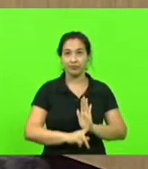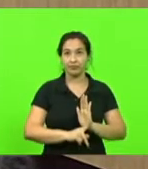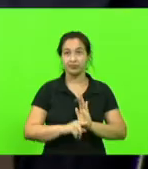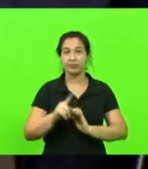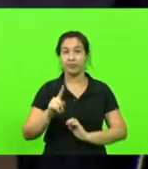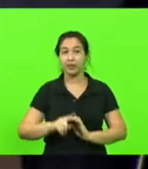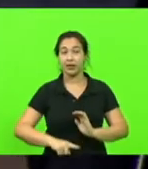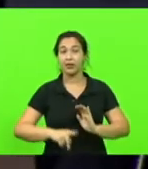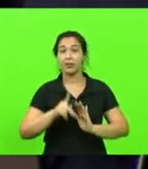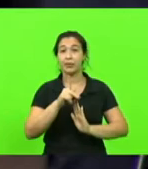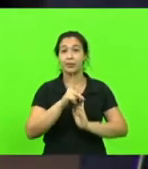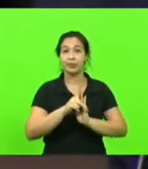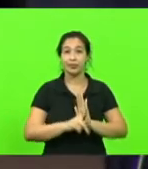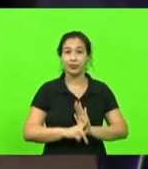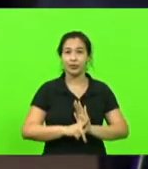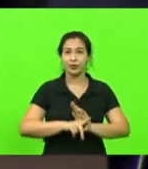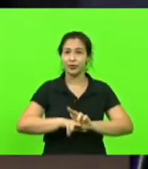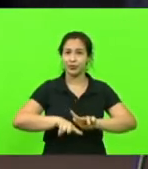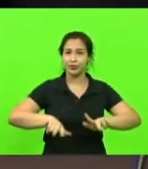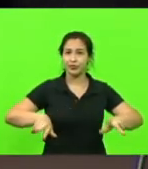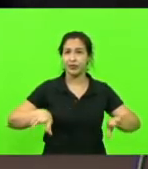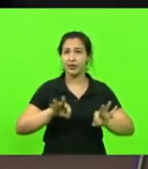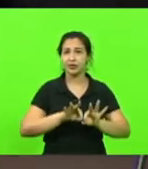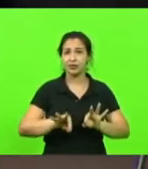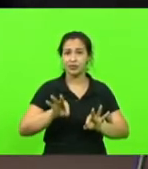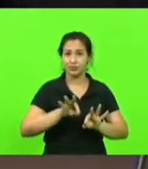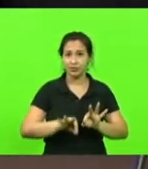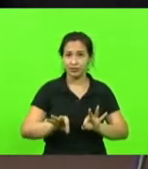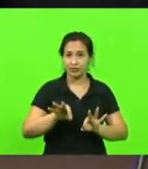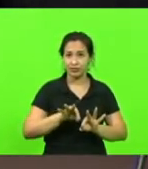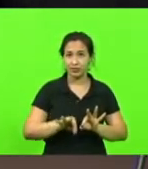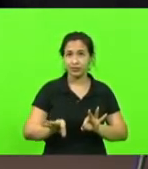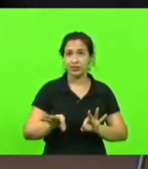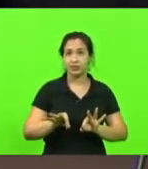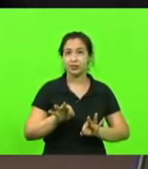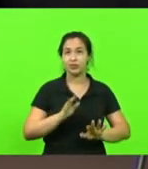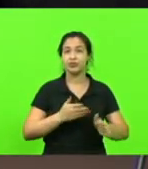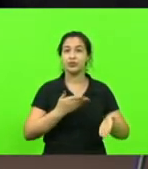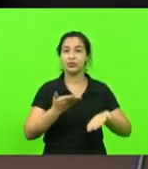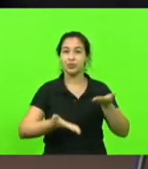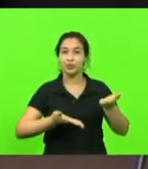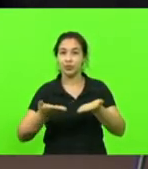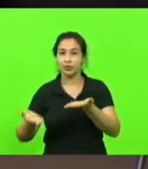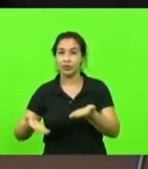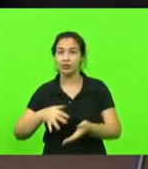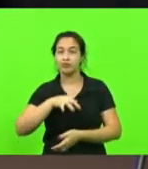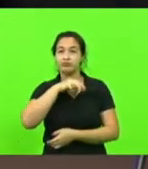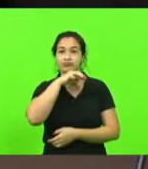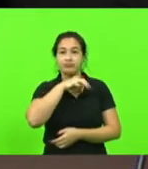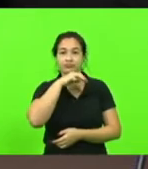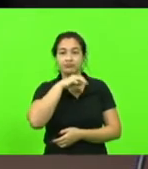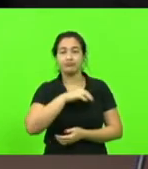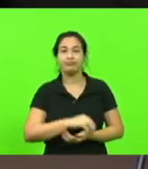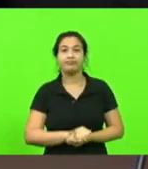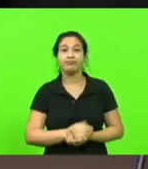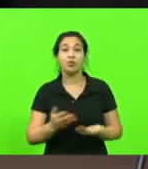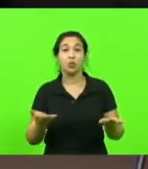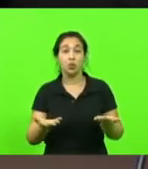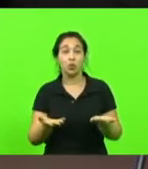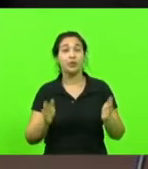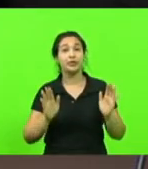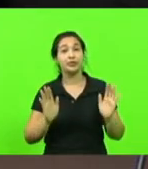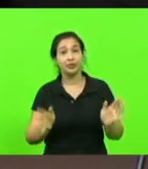que veio de várias entidades cuidadoras de animais. Hoje já é uma